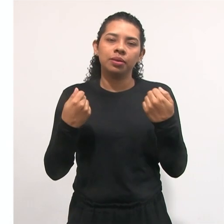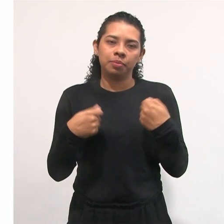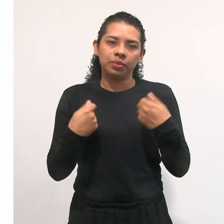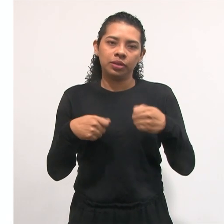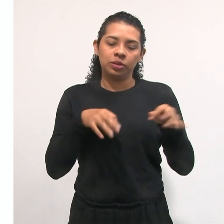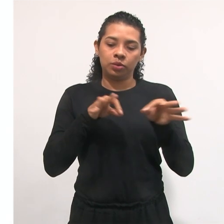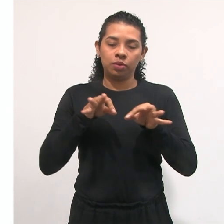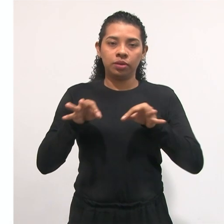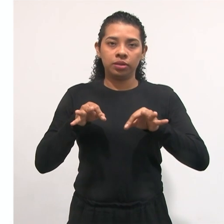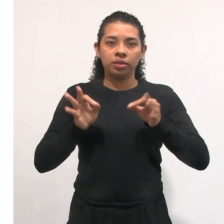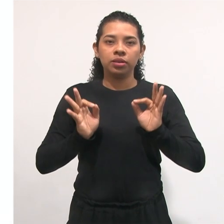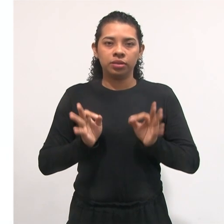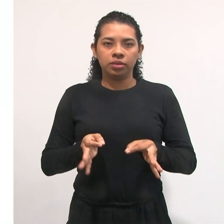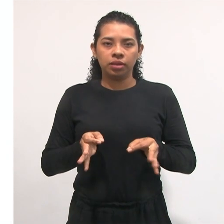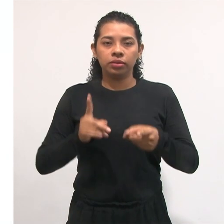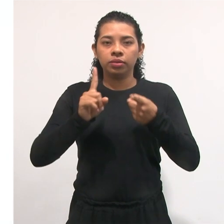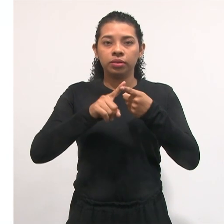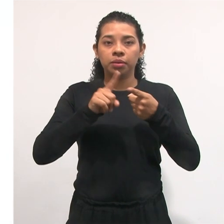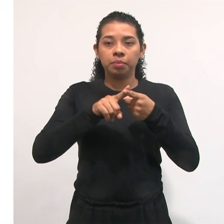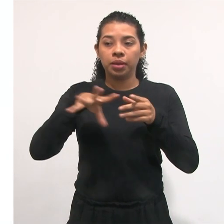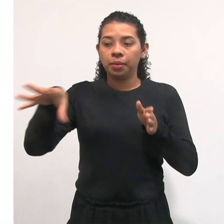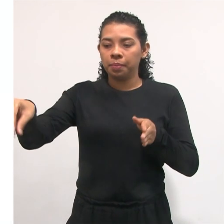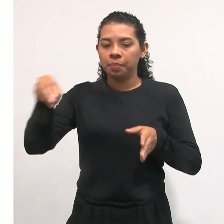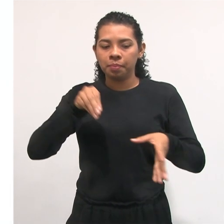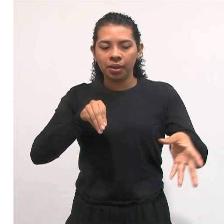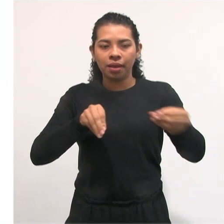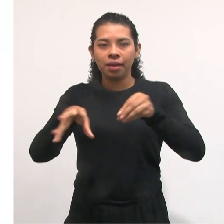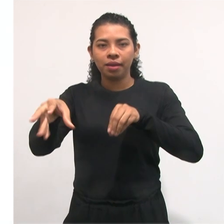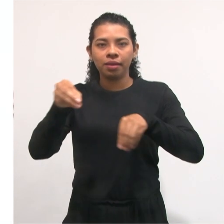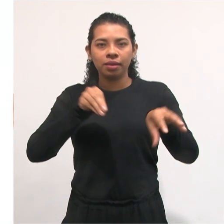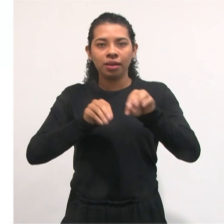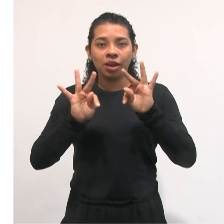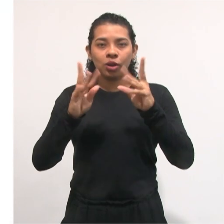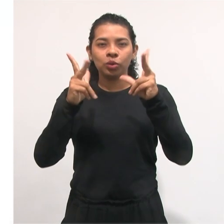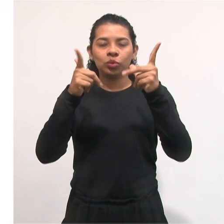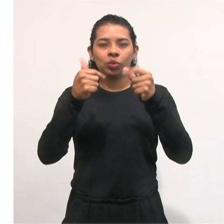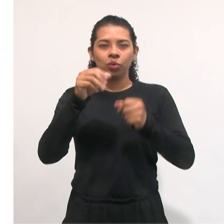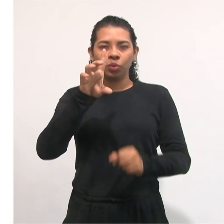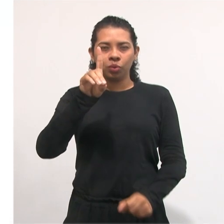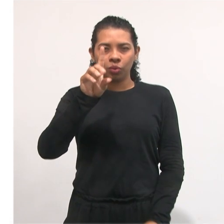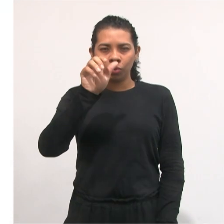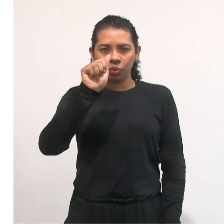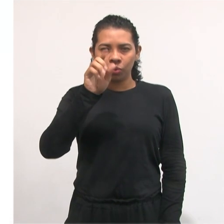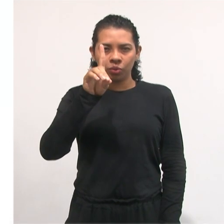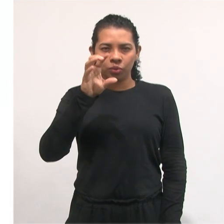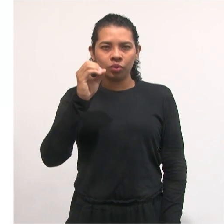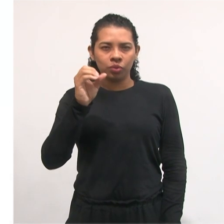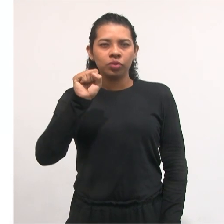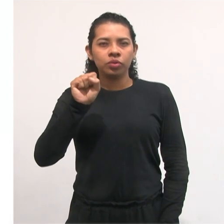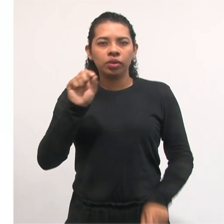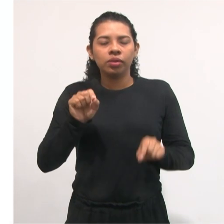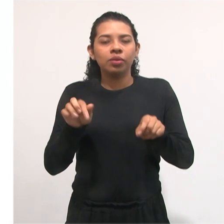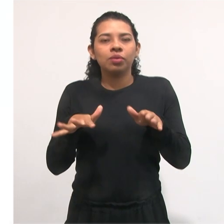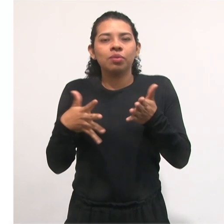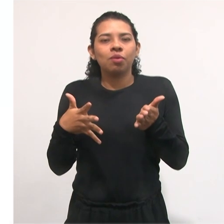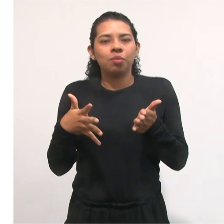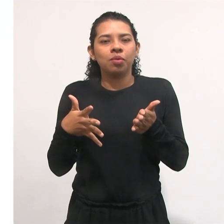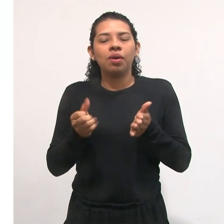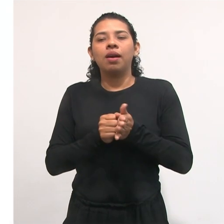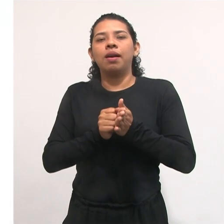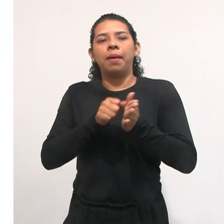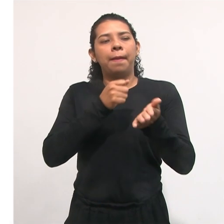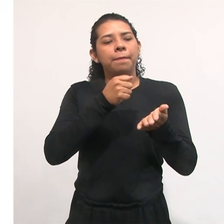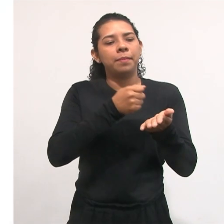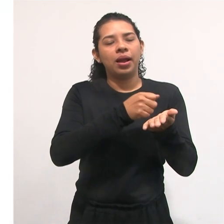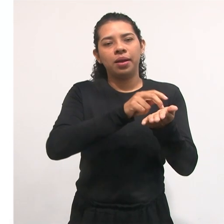beleza? Eu tenho que fazer a coleta dos dados, né? Então, como é que eu vou coletar esses dados? Eu vou coletar com entrevista, com